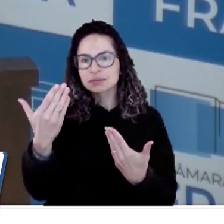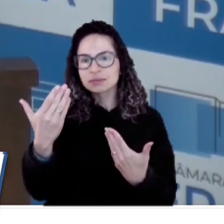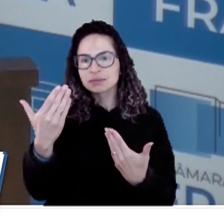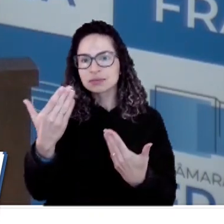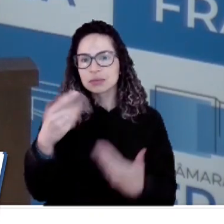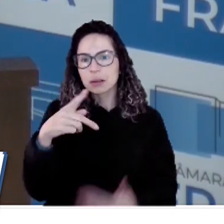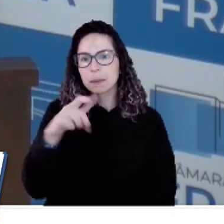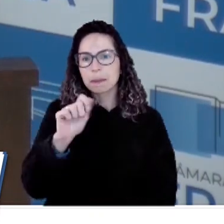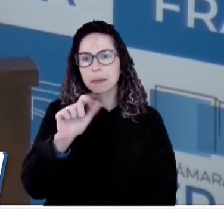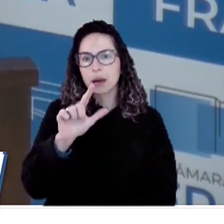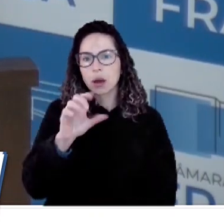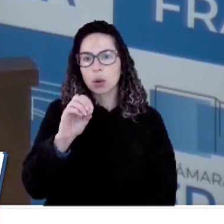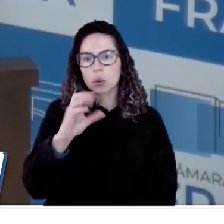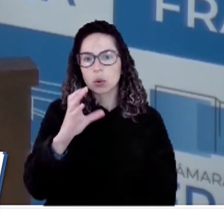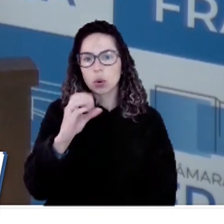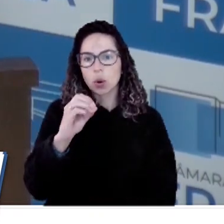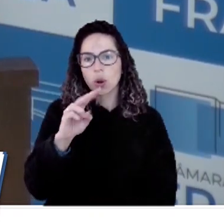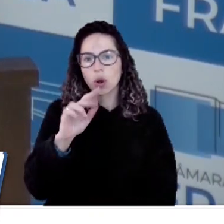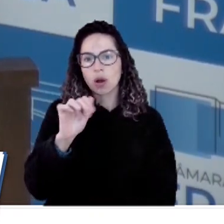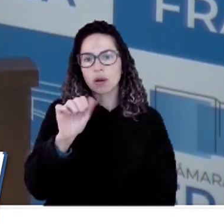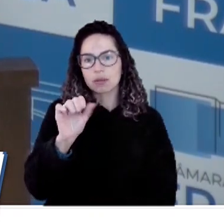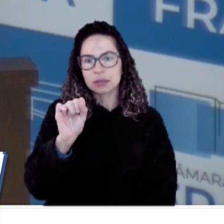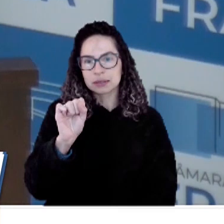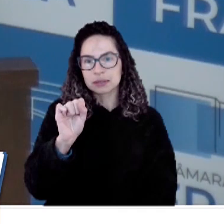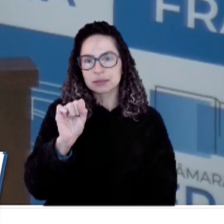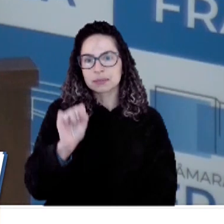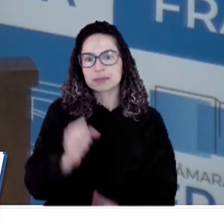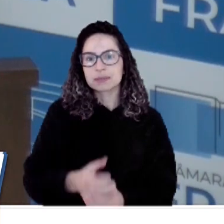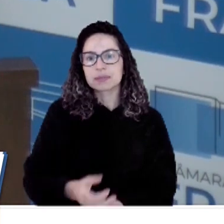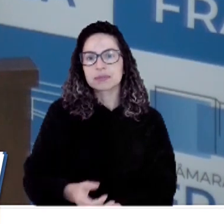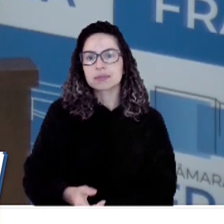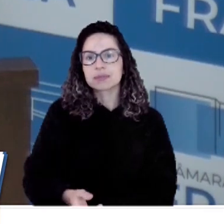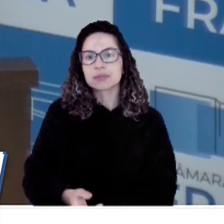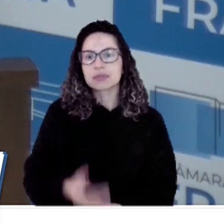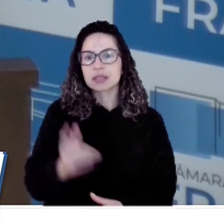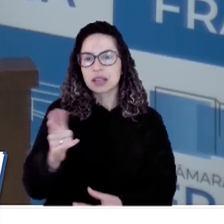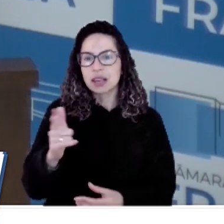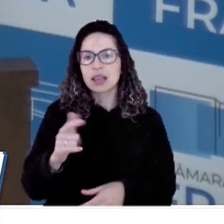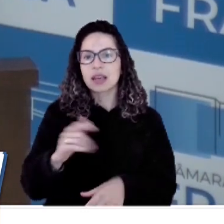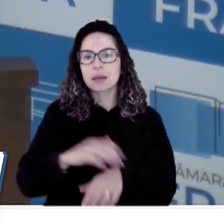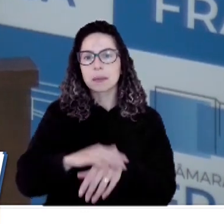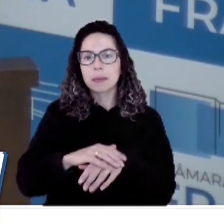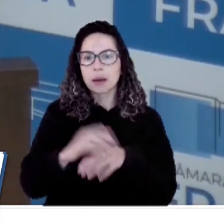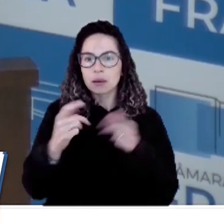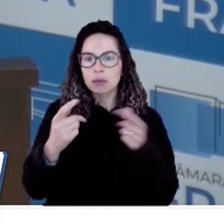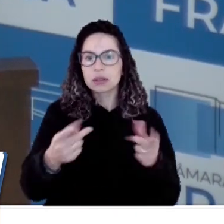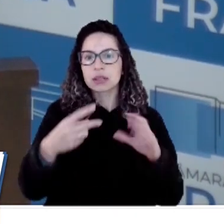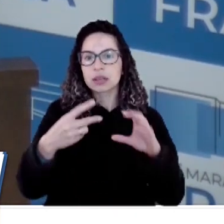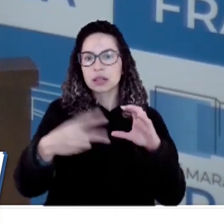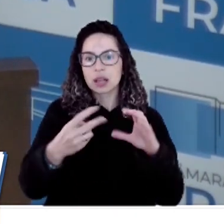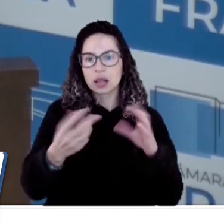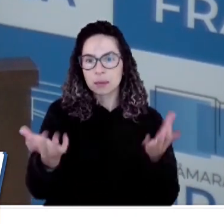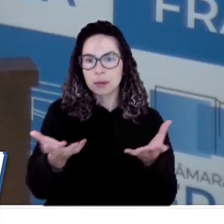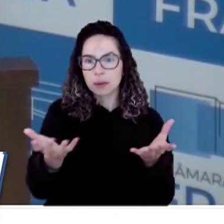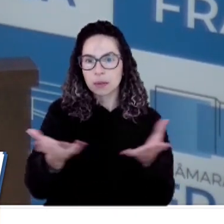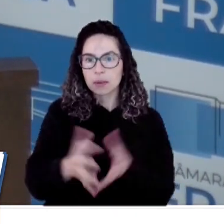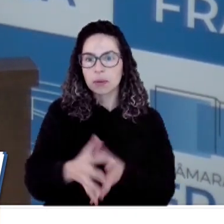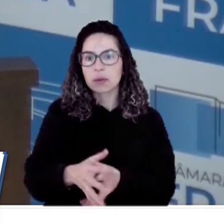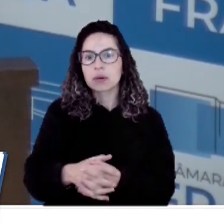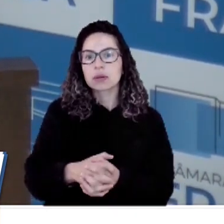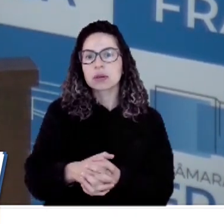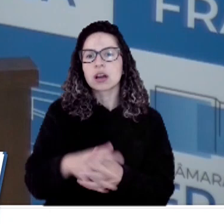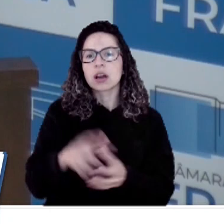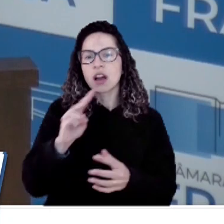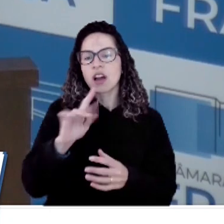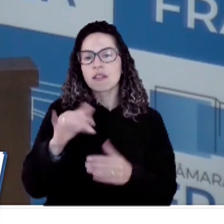Covas, que faz uma visita aqui na Câmara Municipal hoje, que em breve